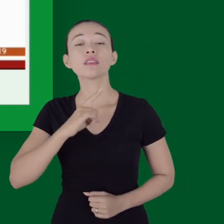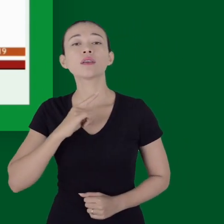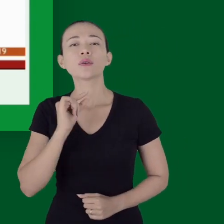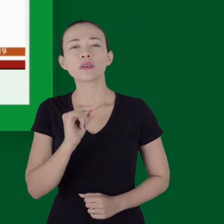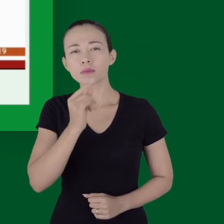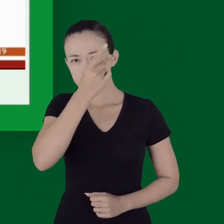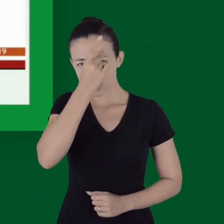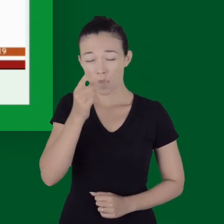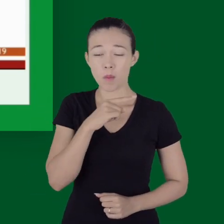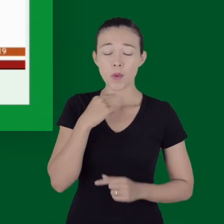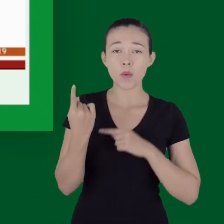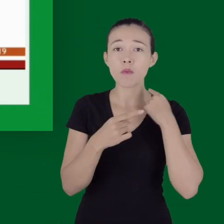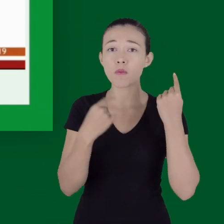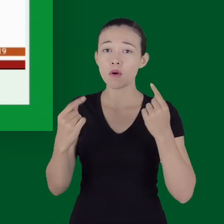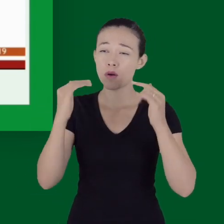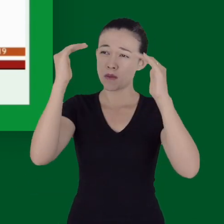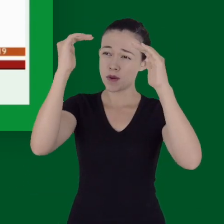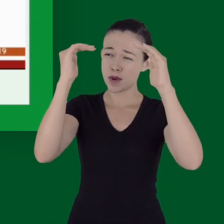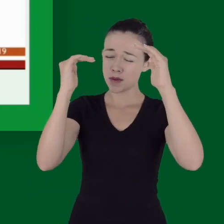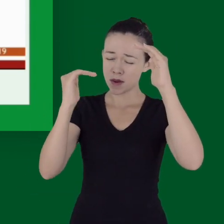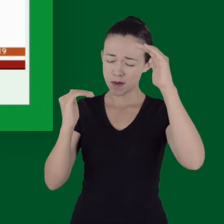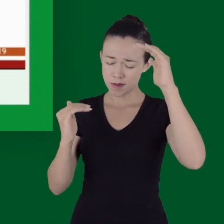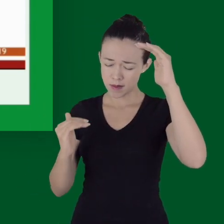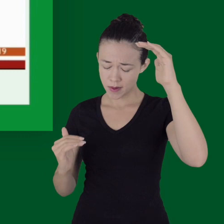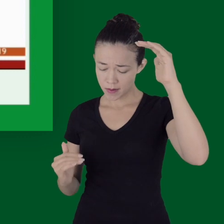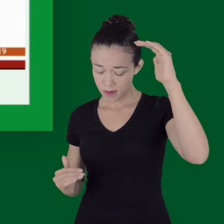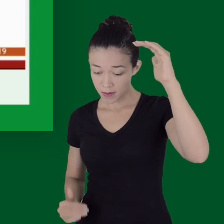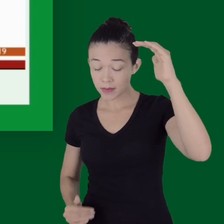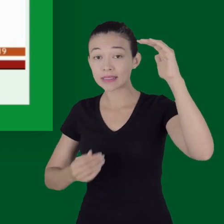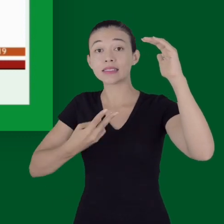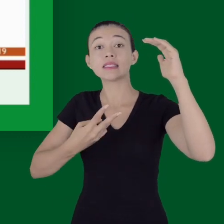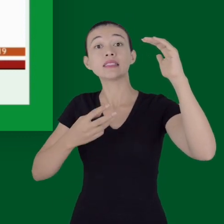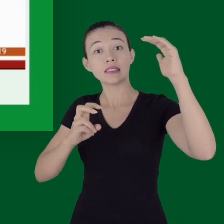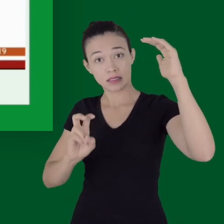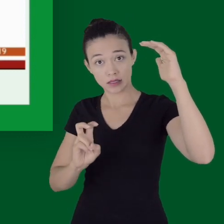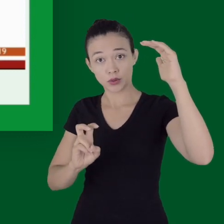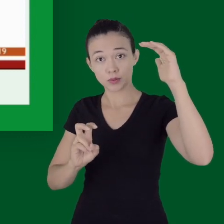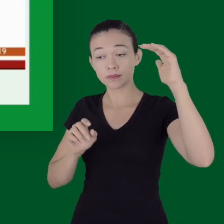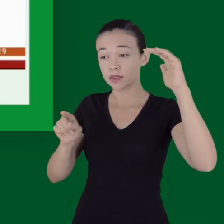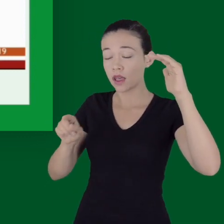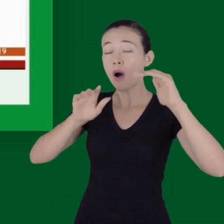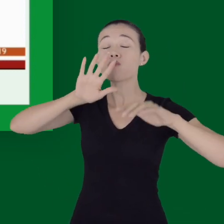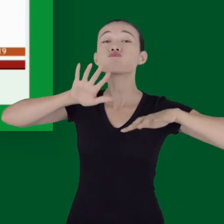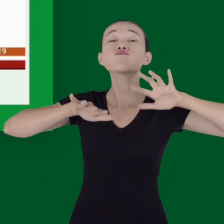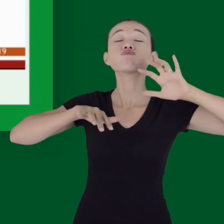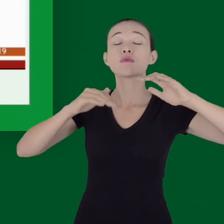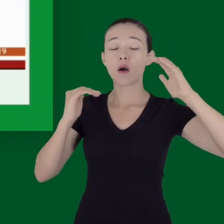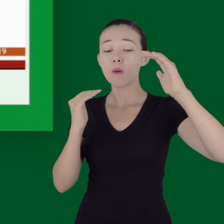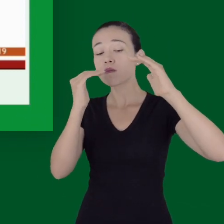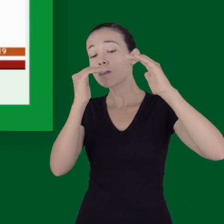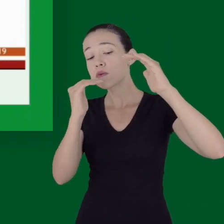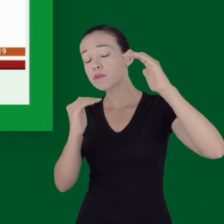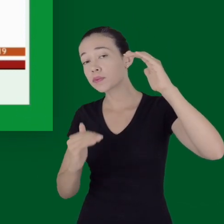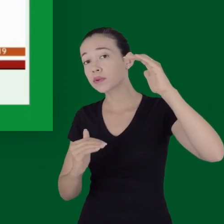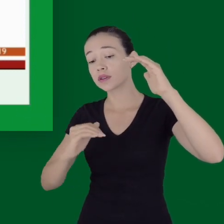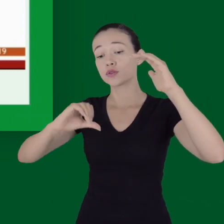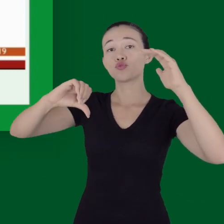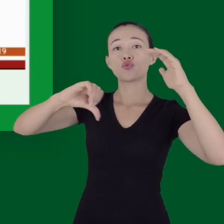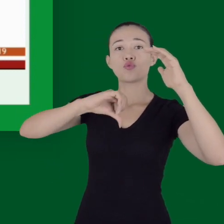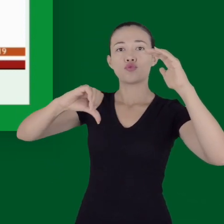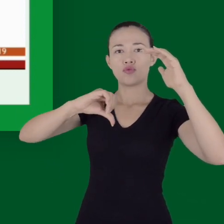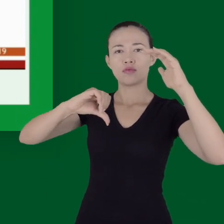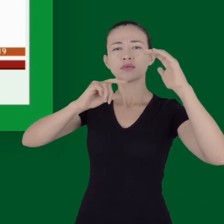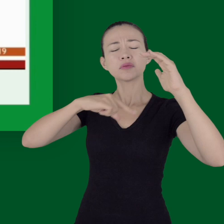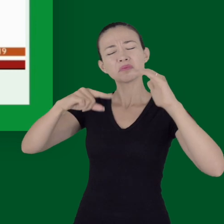de morte classificadas pelo Sistema de Informação sobre Mortalidade do Ministério da Saúde, o afogamento ele está em 9º